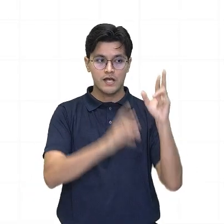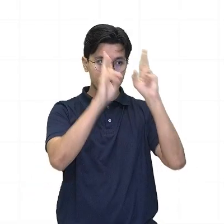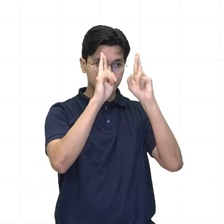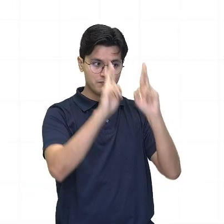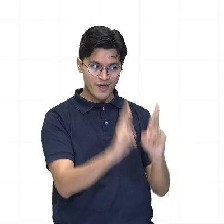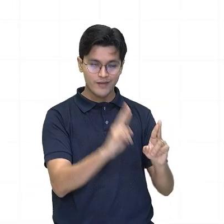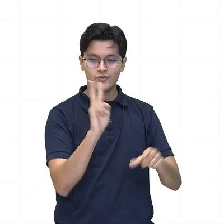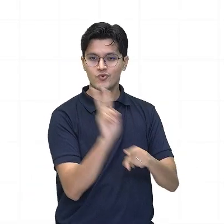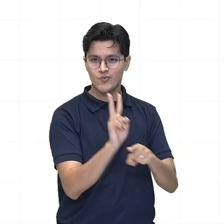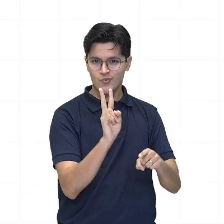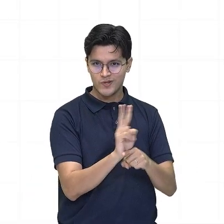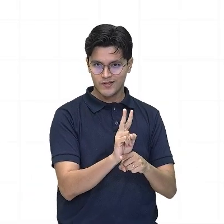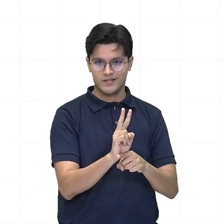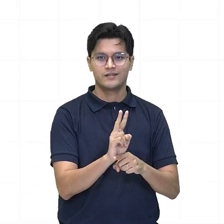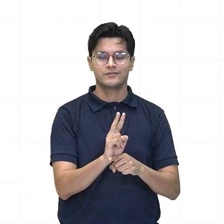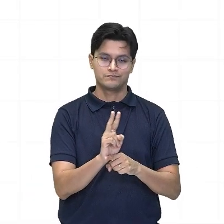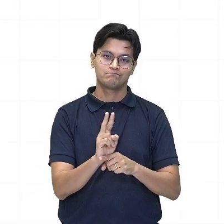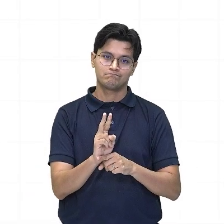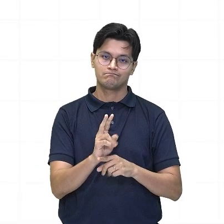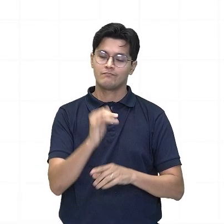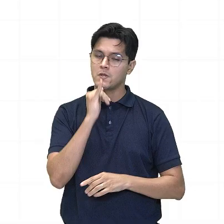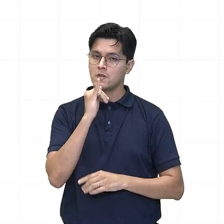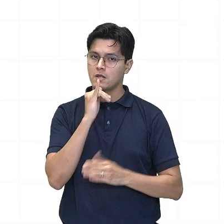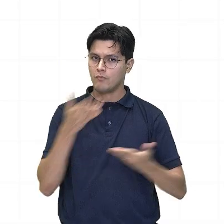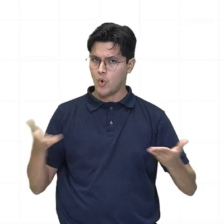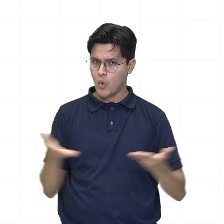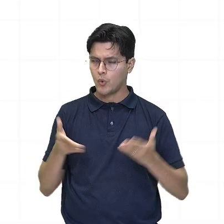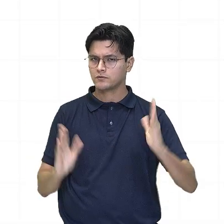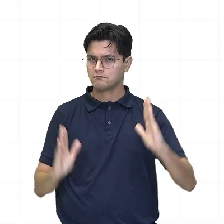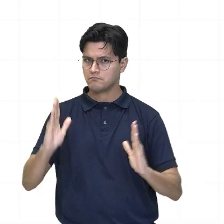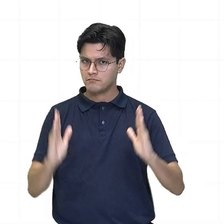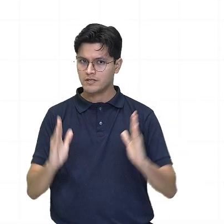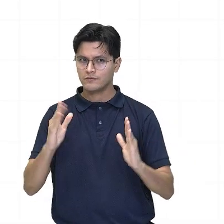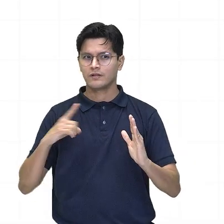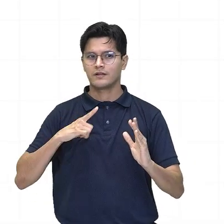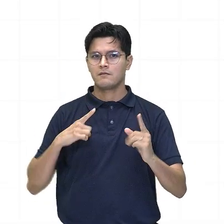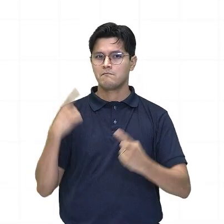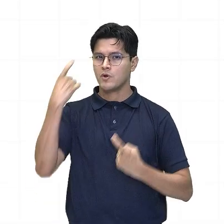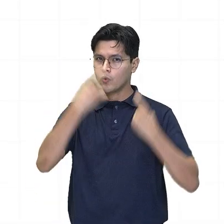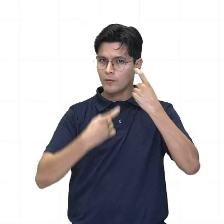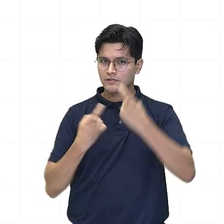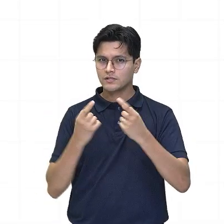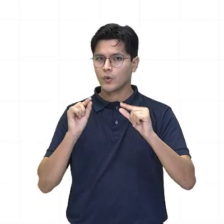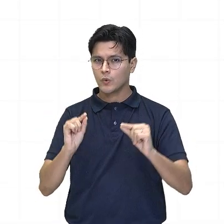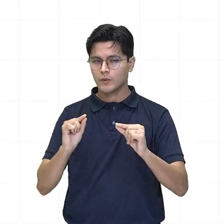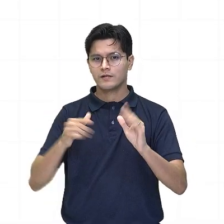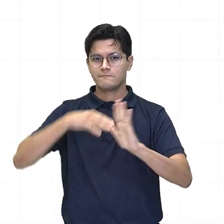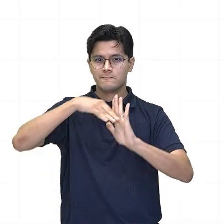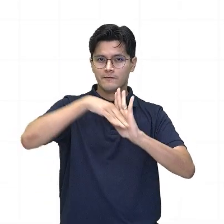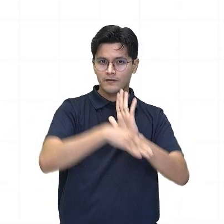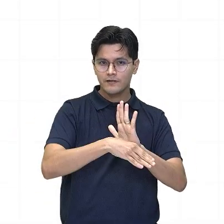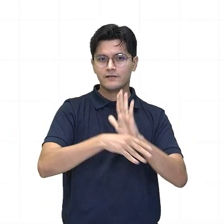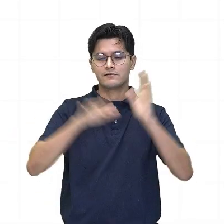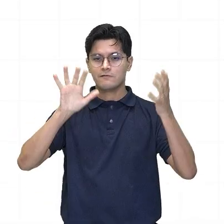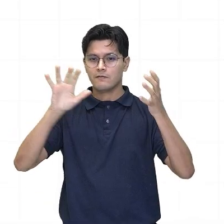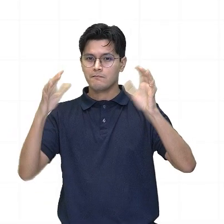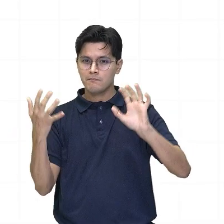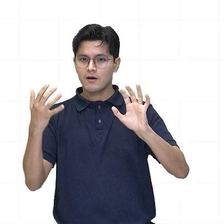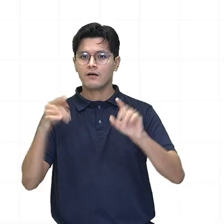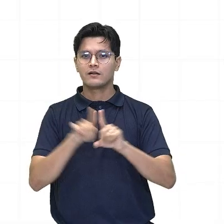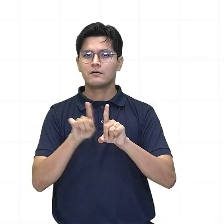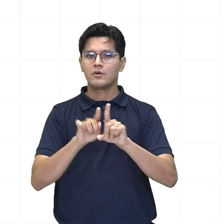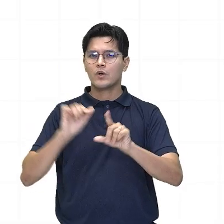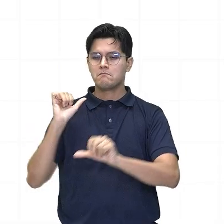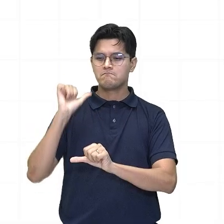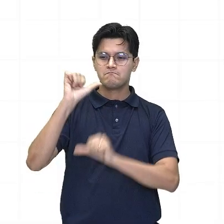climáticas, preservação ambiental, sustentabilidade, os povos indígenas, principalmente por meio de suas